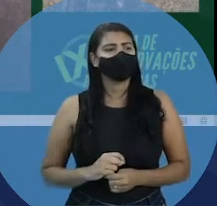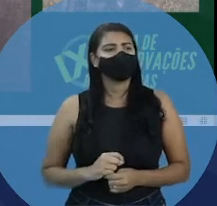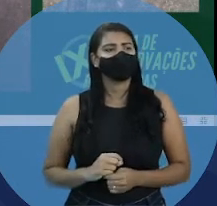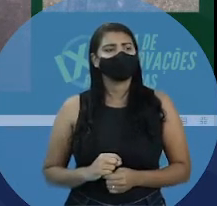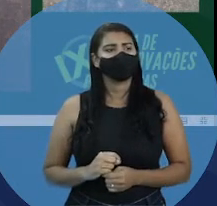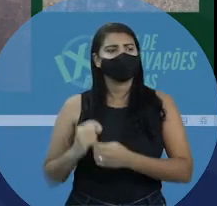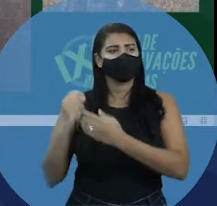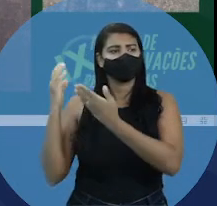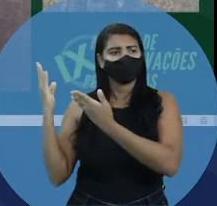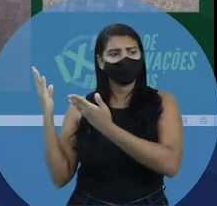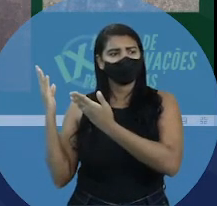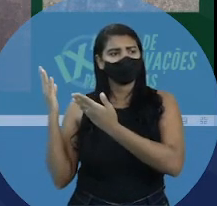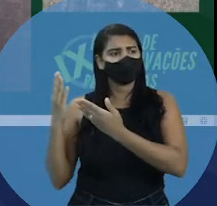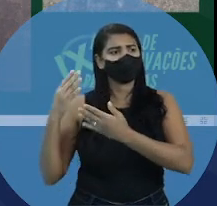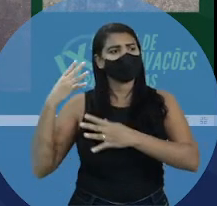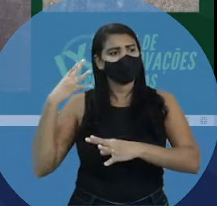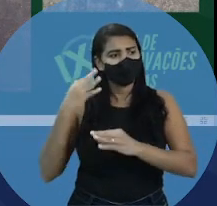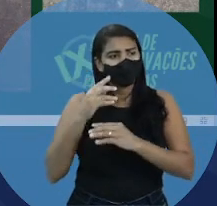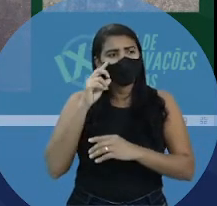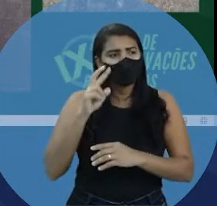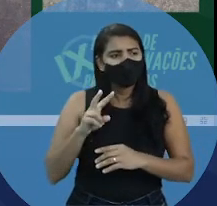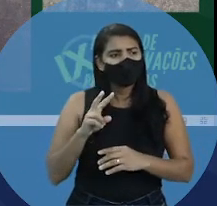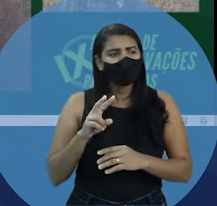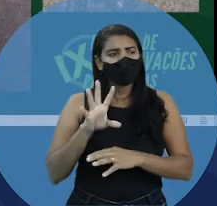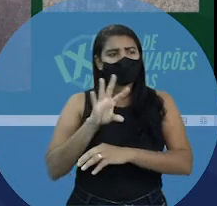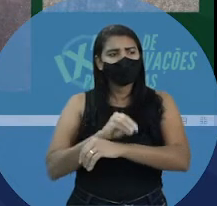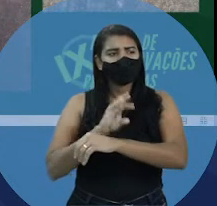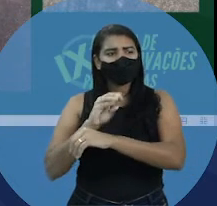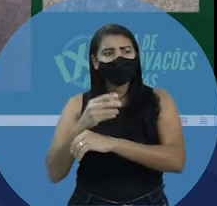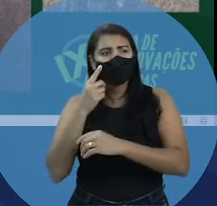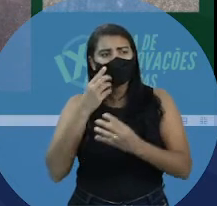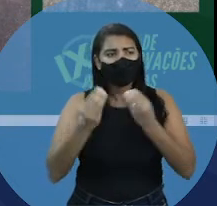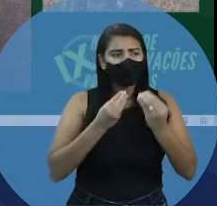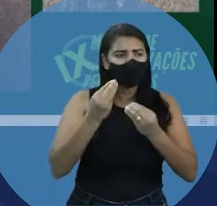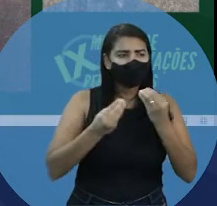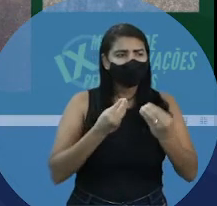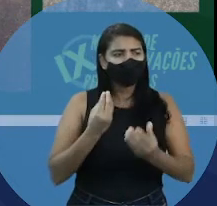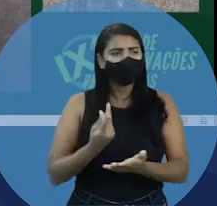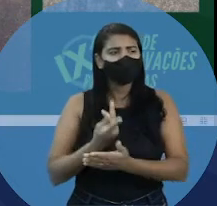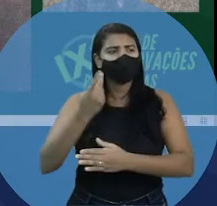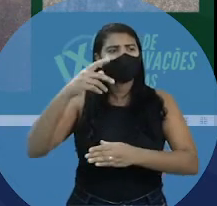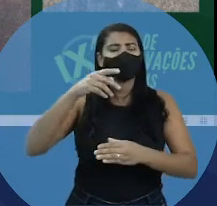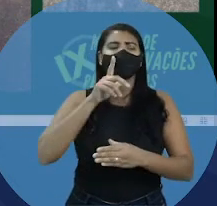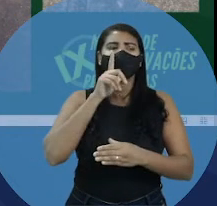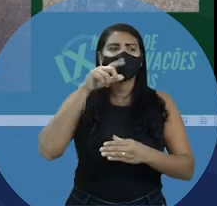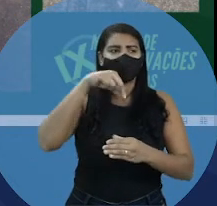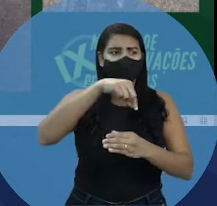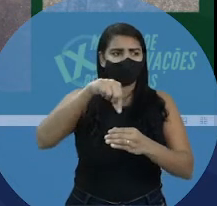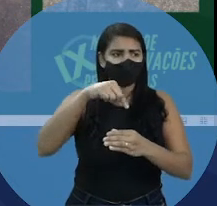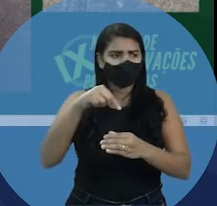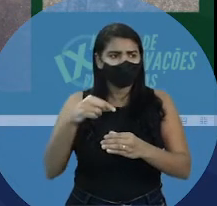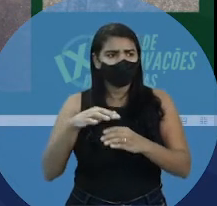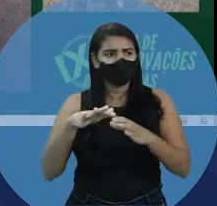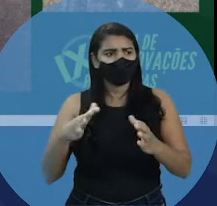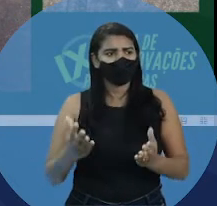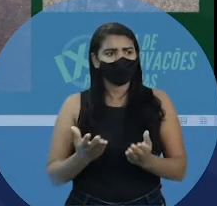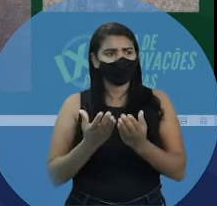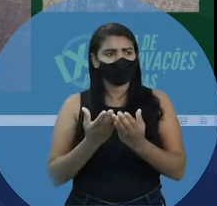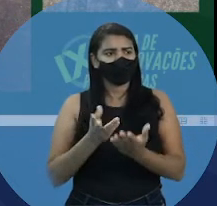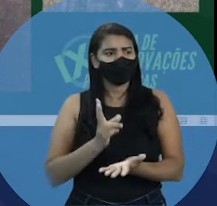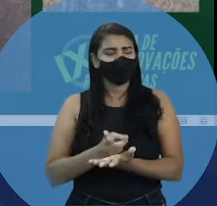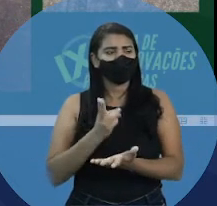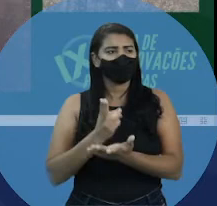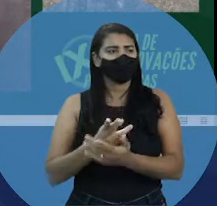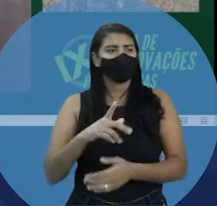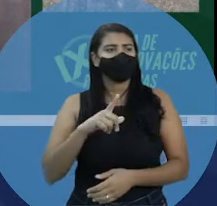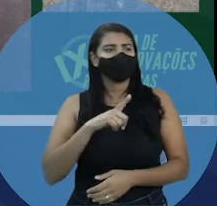E a gente ficou acompanhando, tirando fotos, regando com bastante cuidado, e sempre